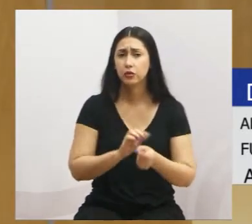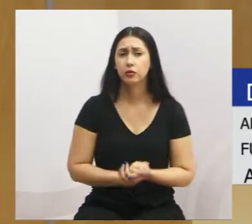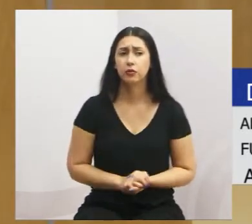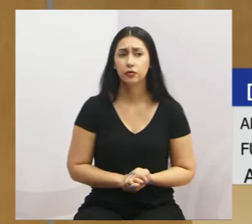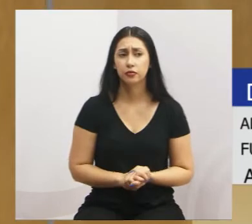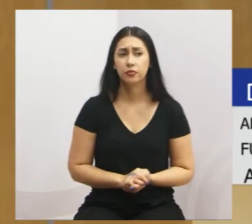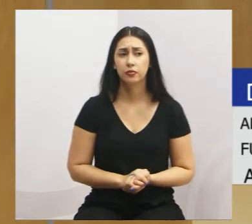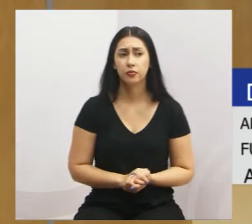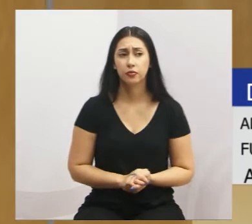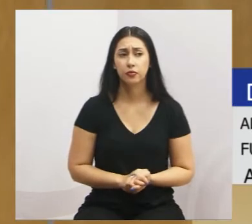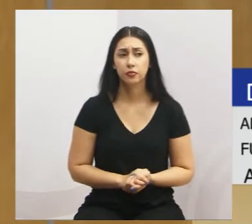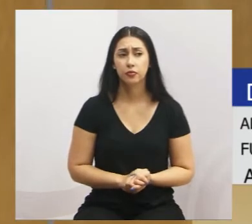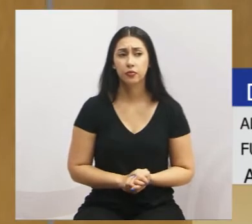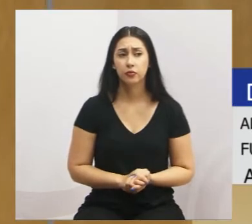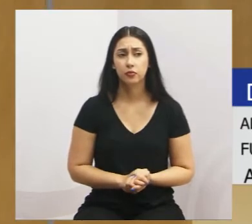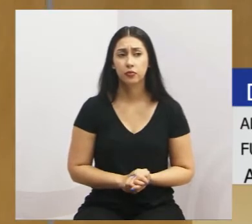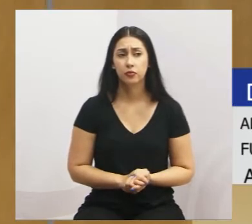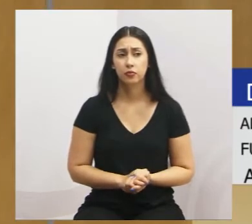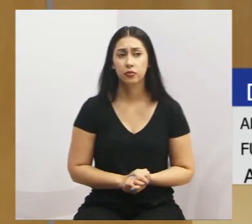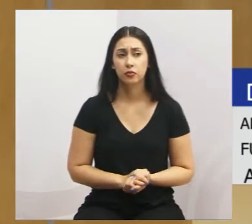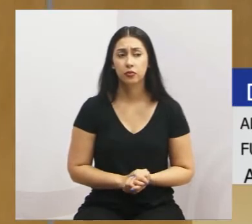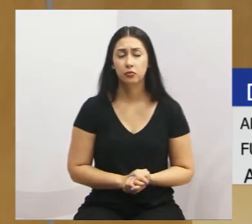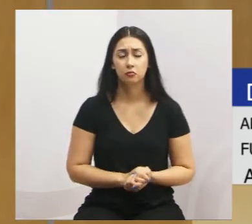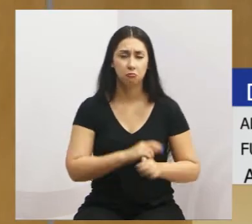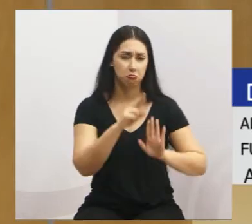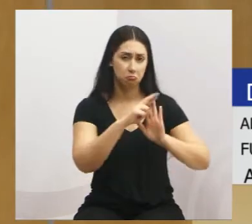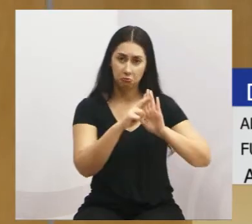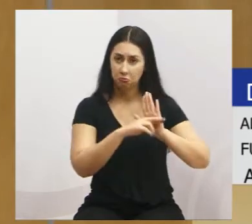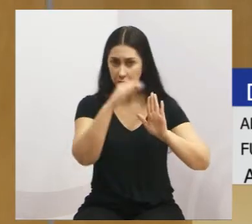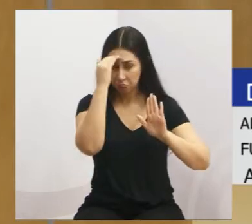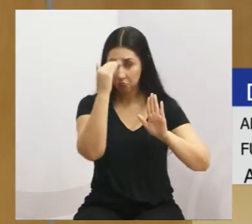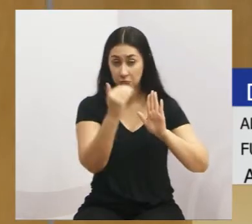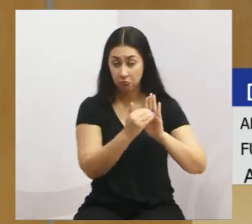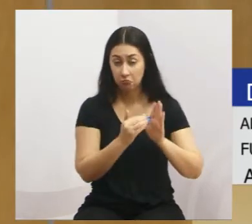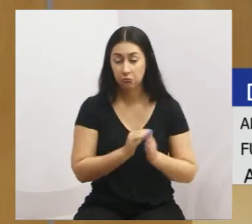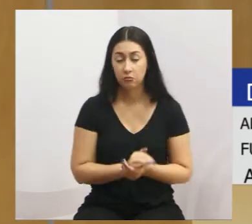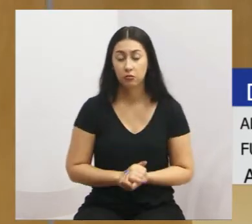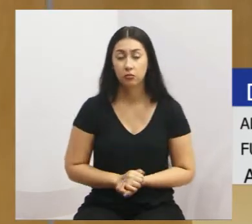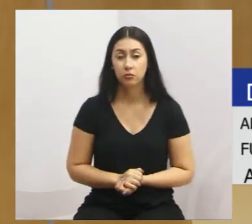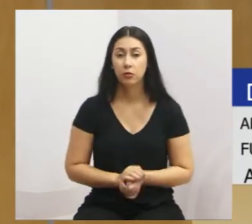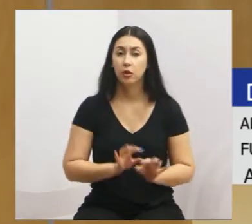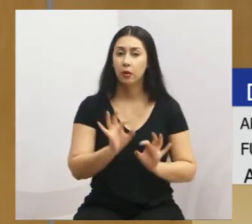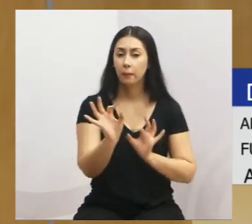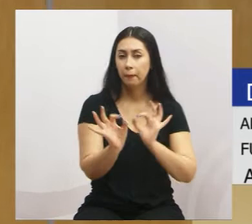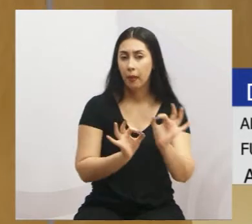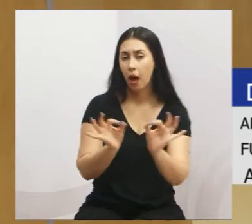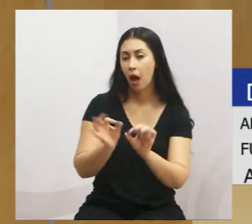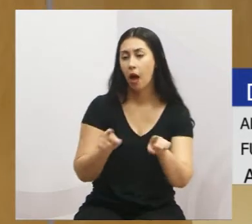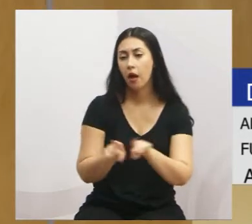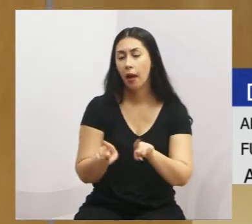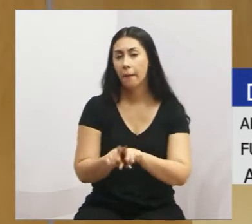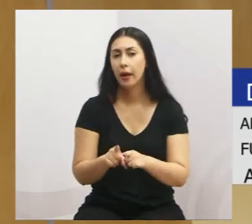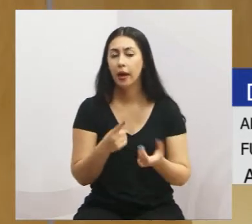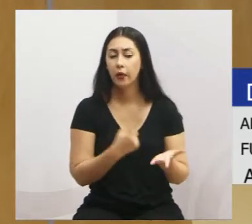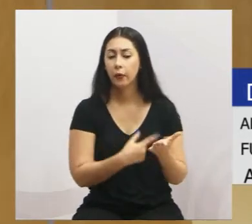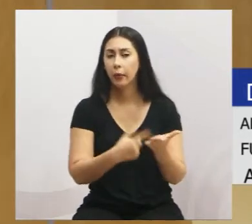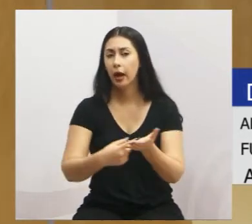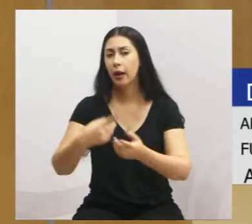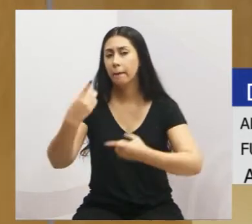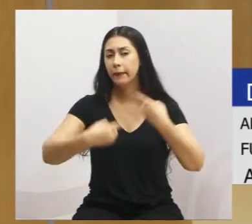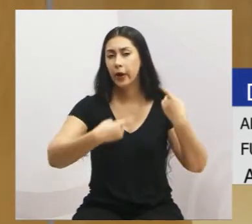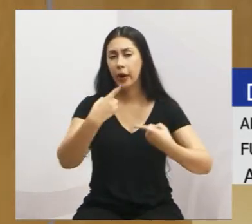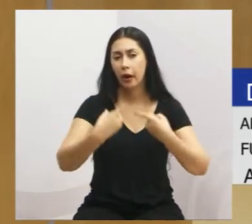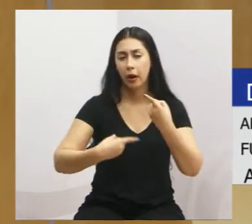e deliberação sobre diretrizes, planos e programas, política municipal